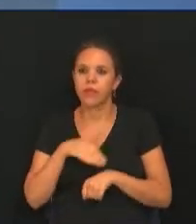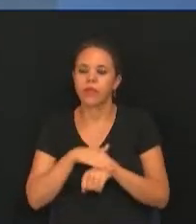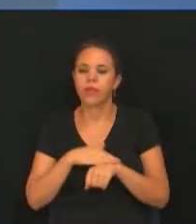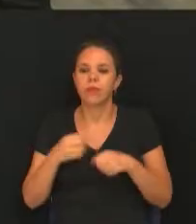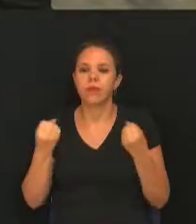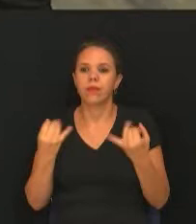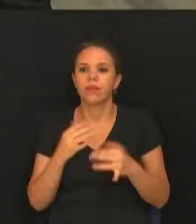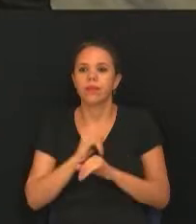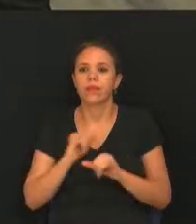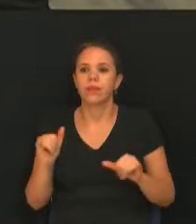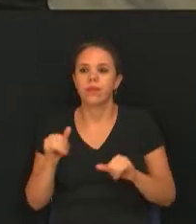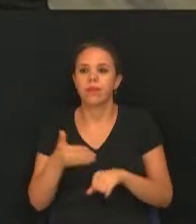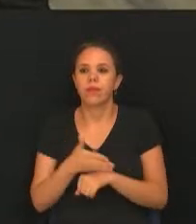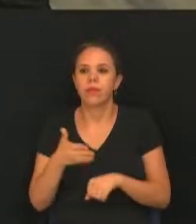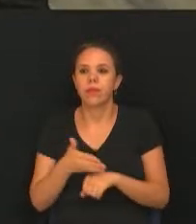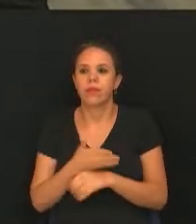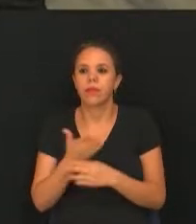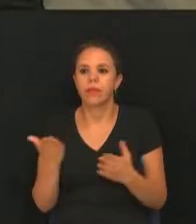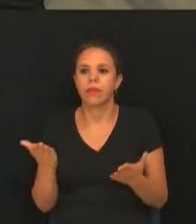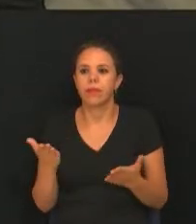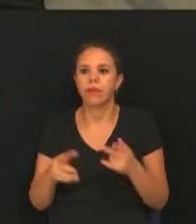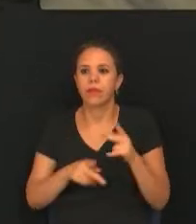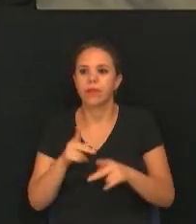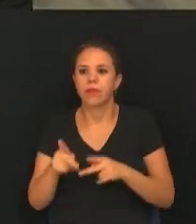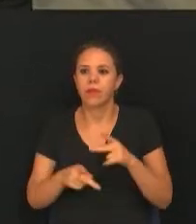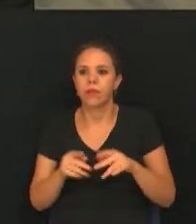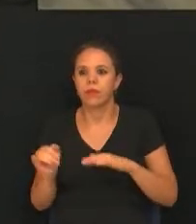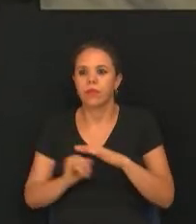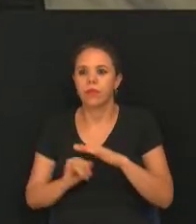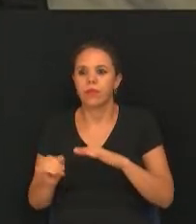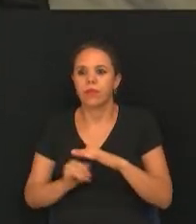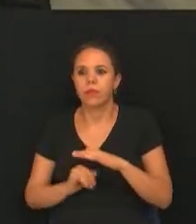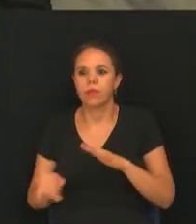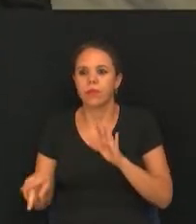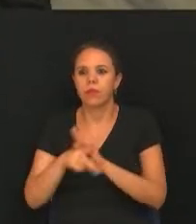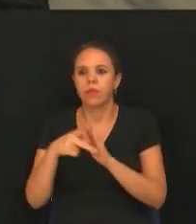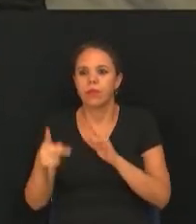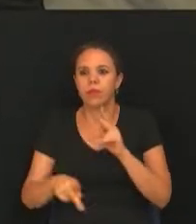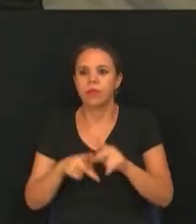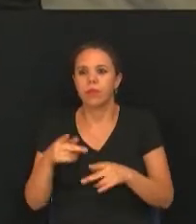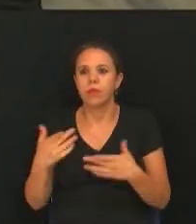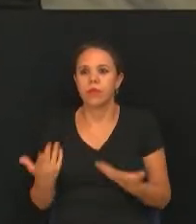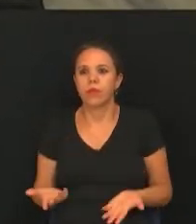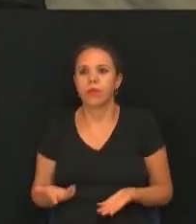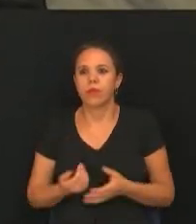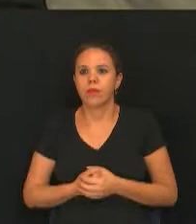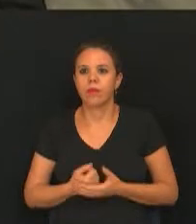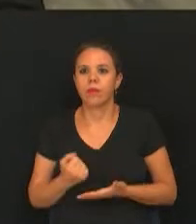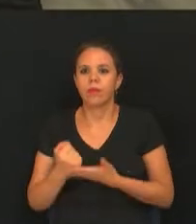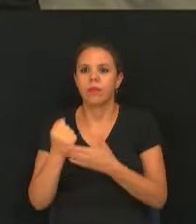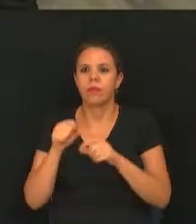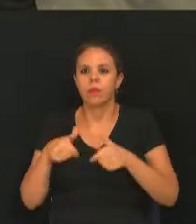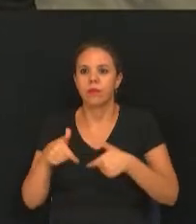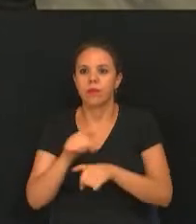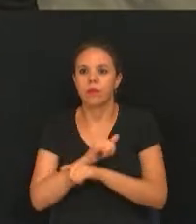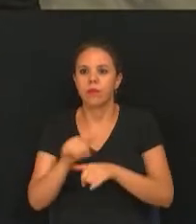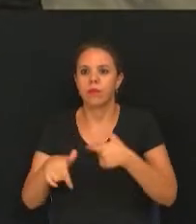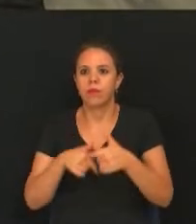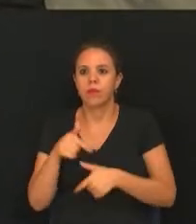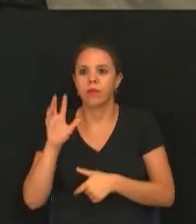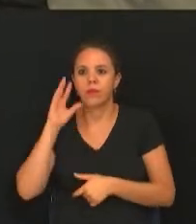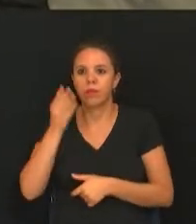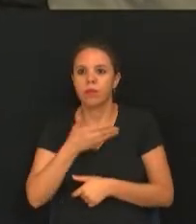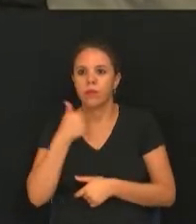senhor essa participação aí de autoridades, entidades e da própria população ajuda a fortalecer o trabalho, a entender melhor